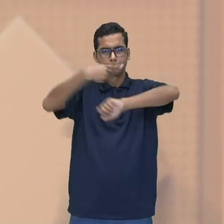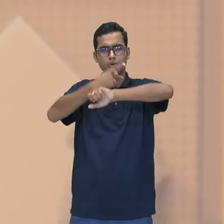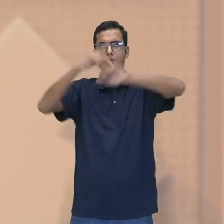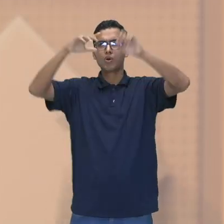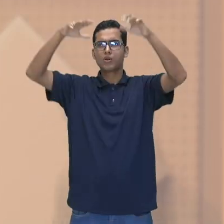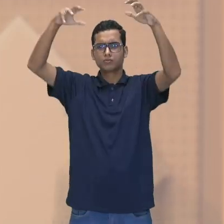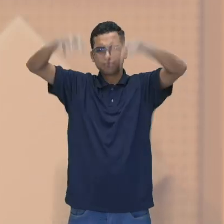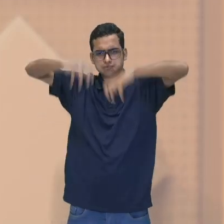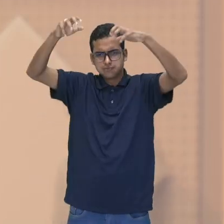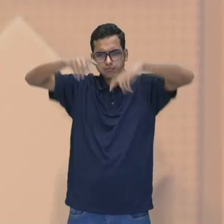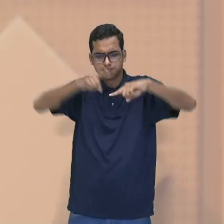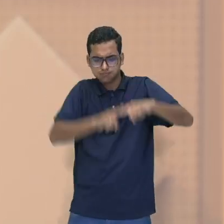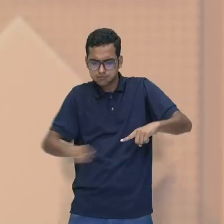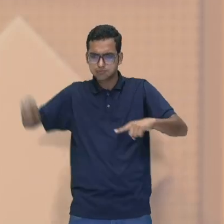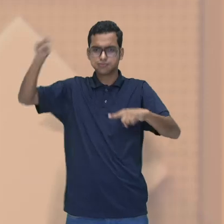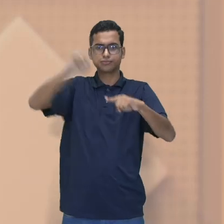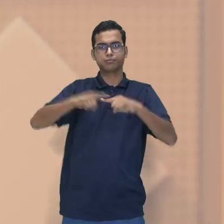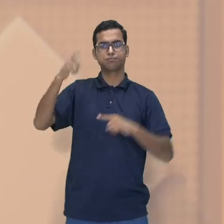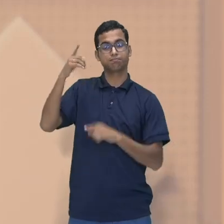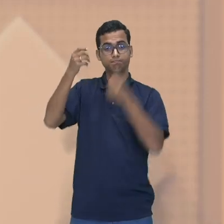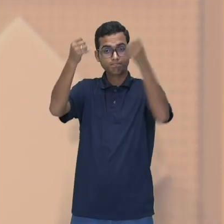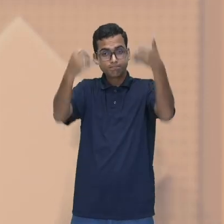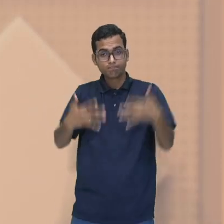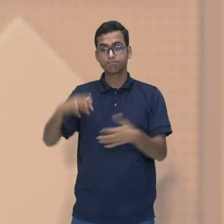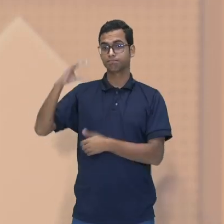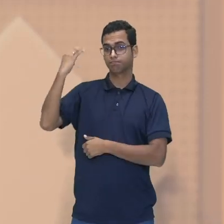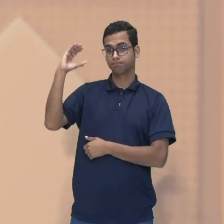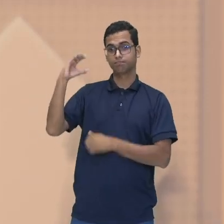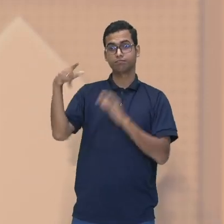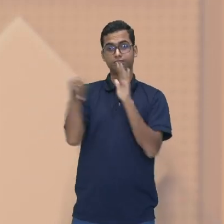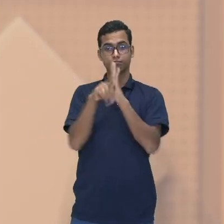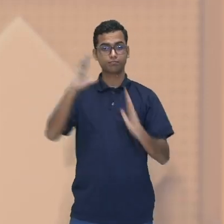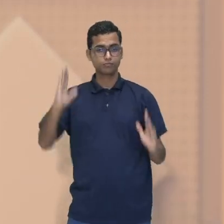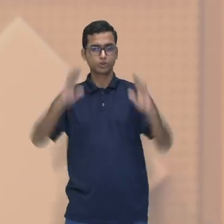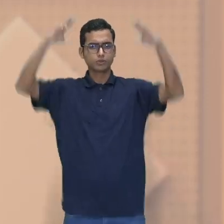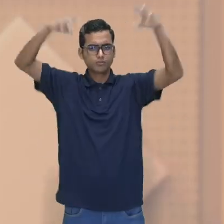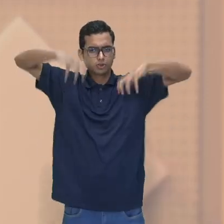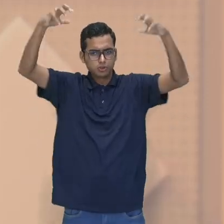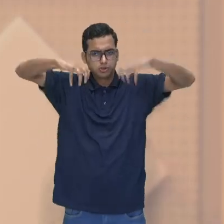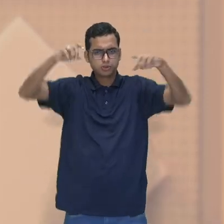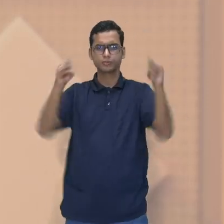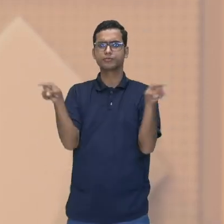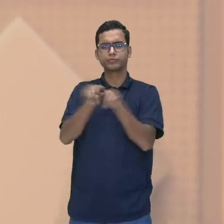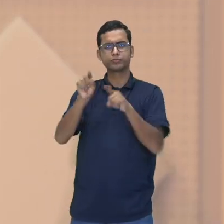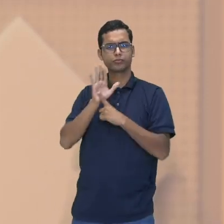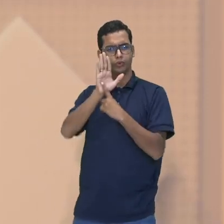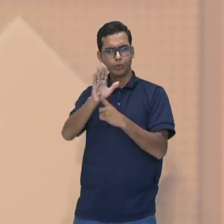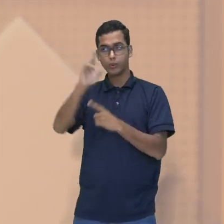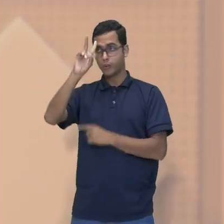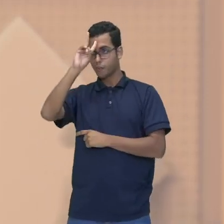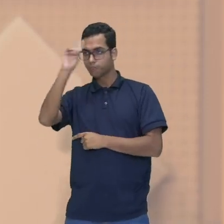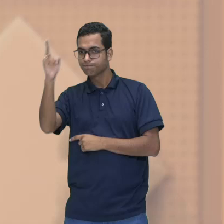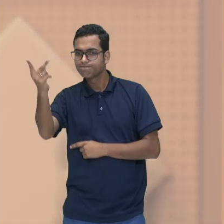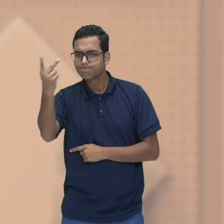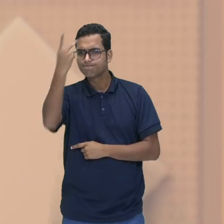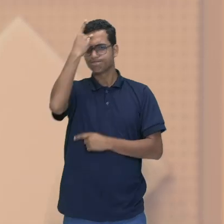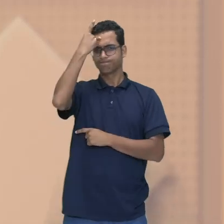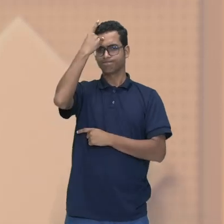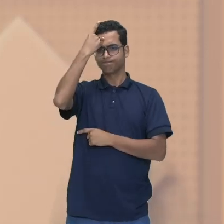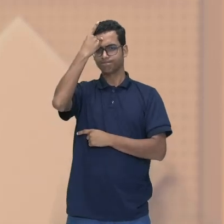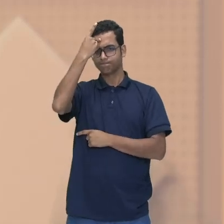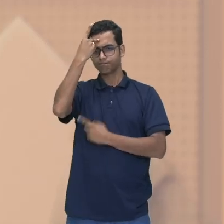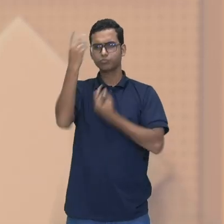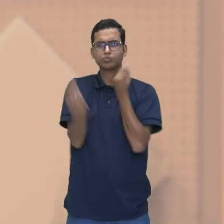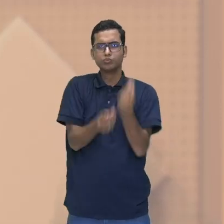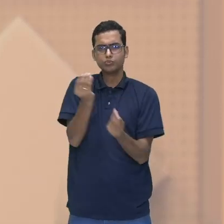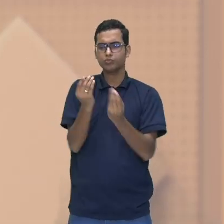uma explicação científica para o período chuvoso. Então observe que nós temos aí uma transição de pensamento e isso ocorre de uma